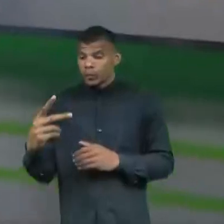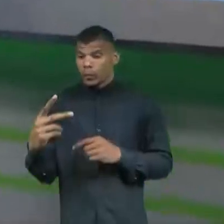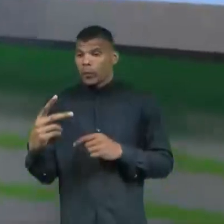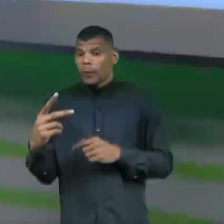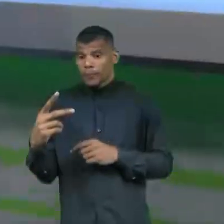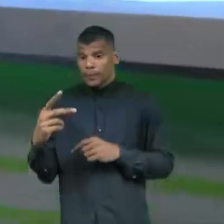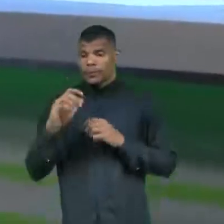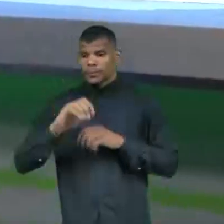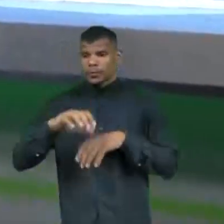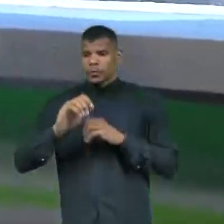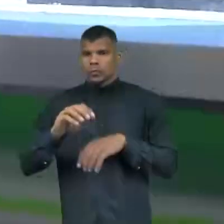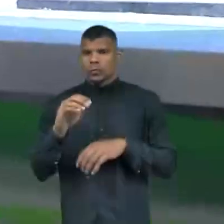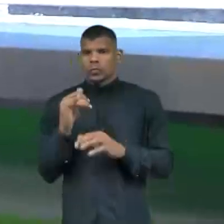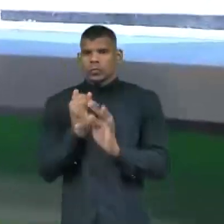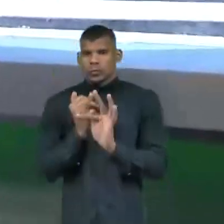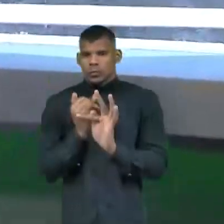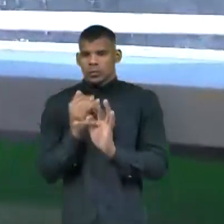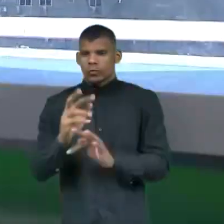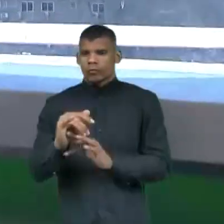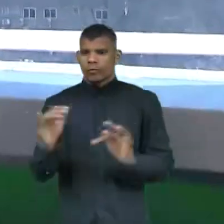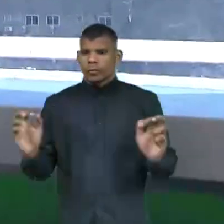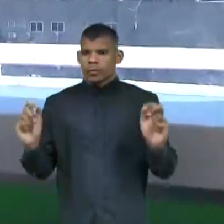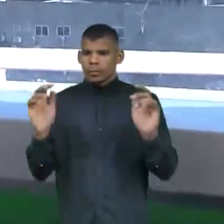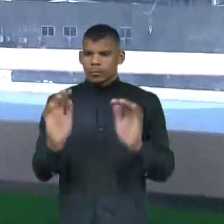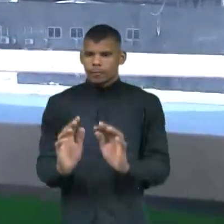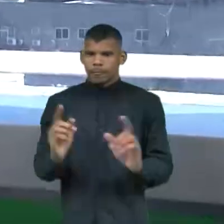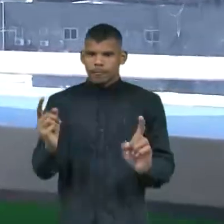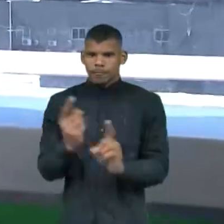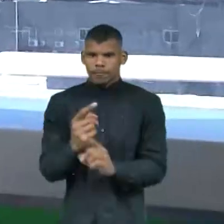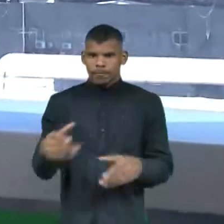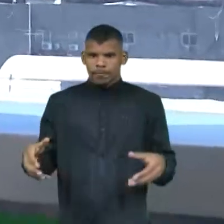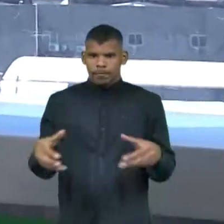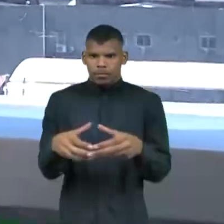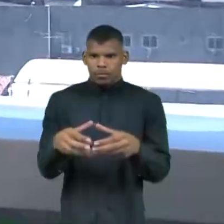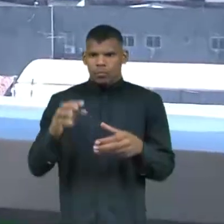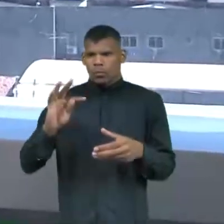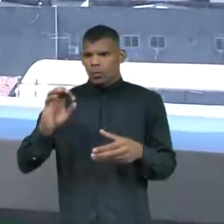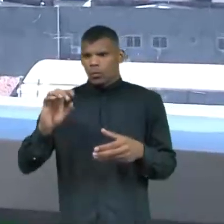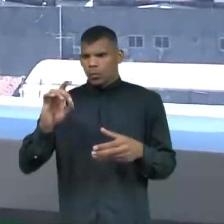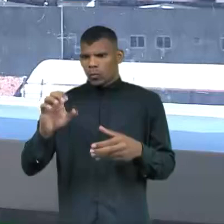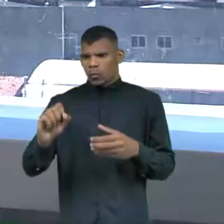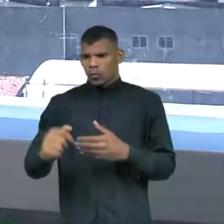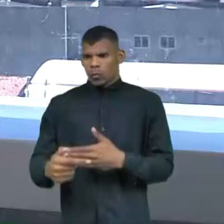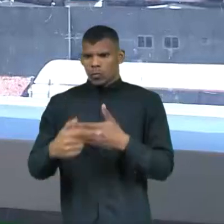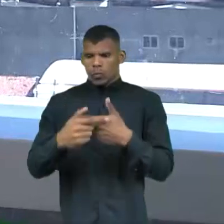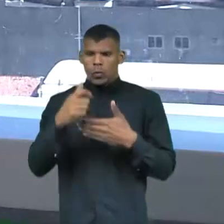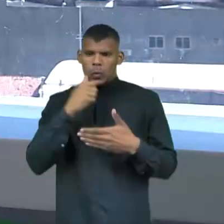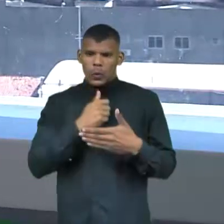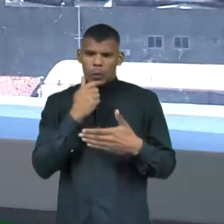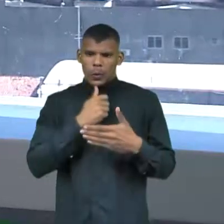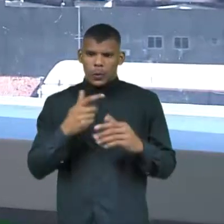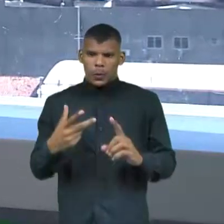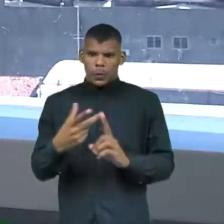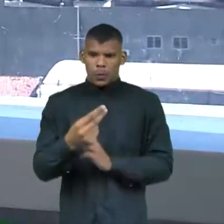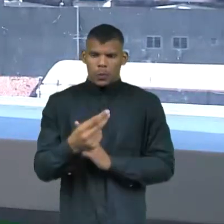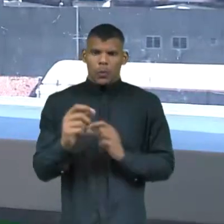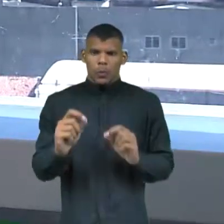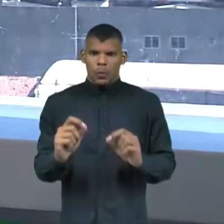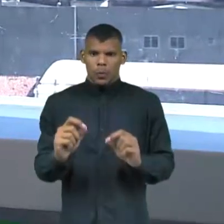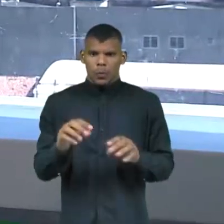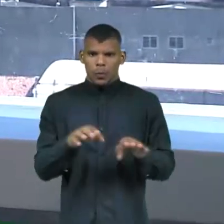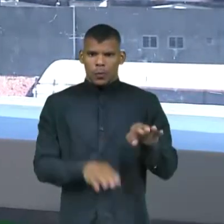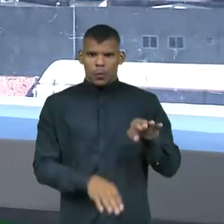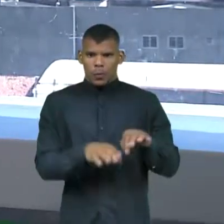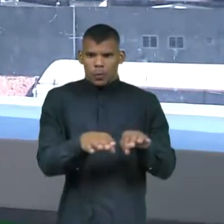Ceará promove o encontro Entre Elas com Todes, o papel das mulheres na superação das desigualdades.